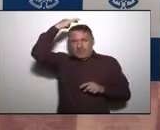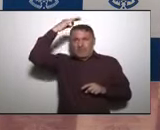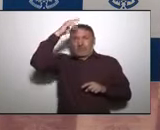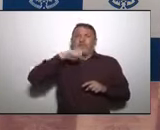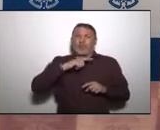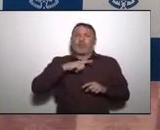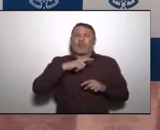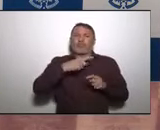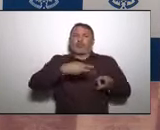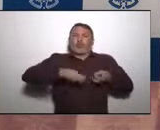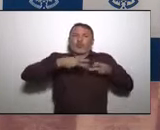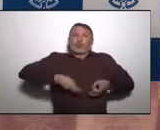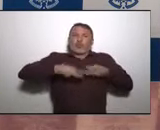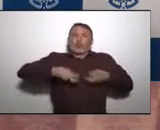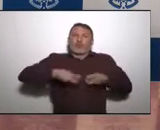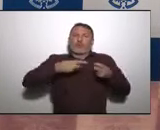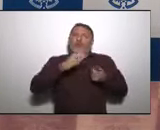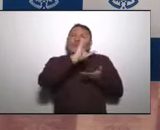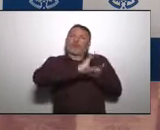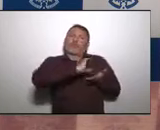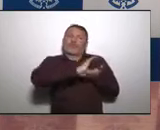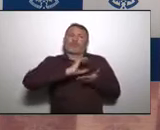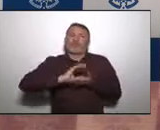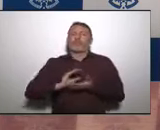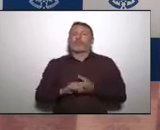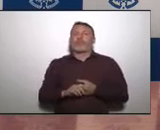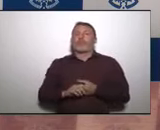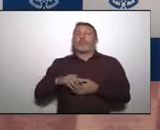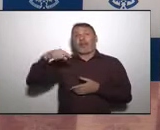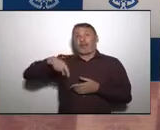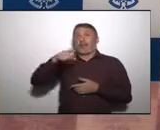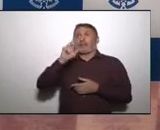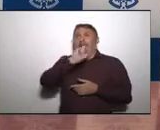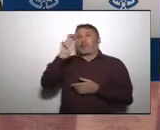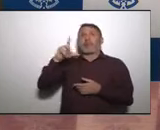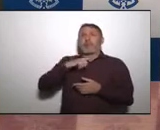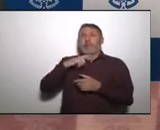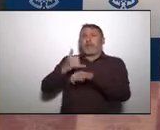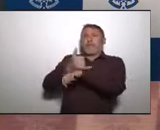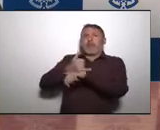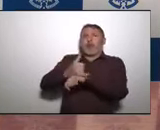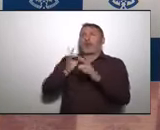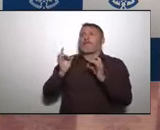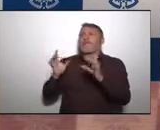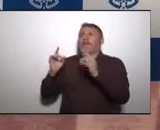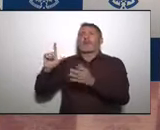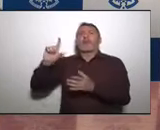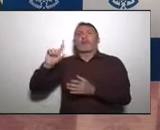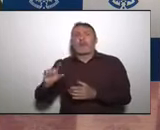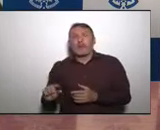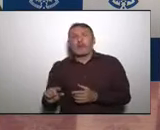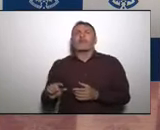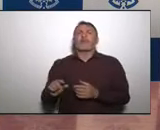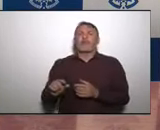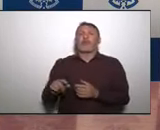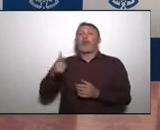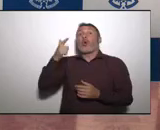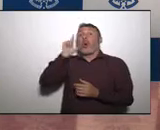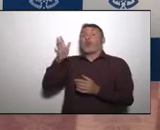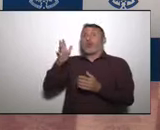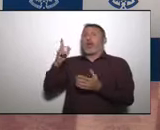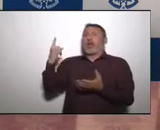Tivemos, o mundo teve uma redução do preço do petróleo. Ontem foi feito um acordo, mas o acordo entre os países